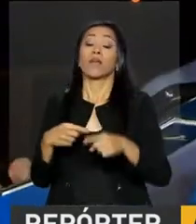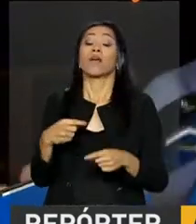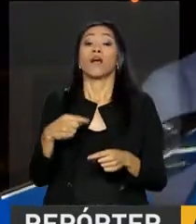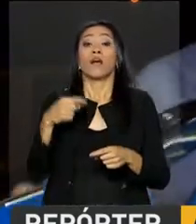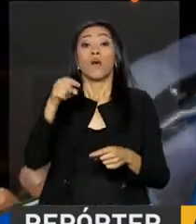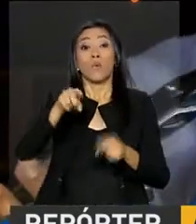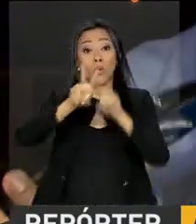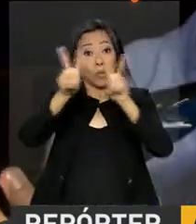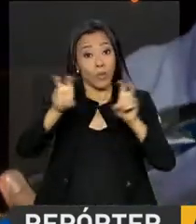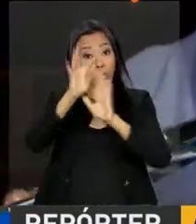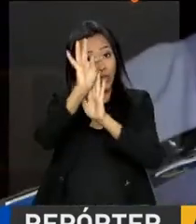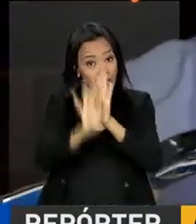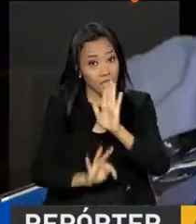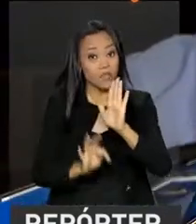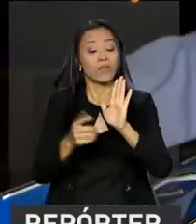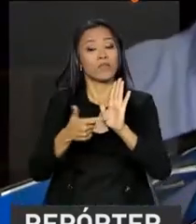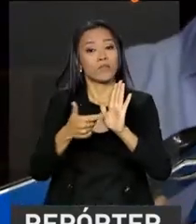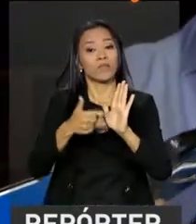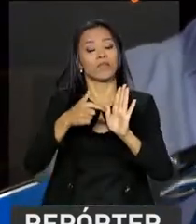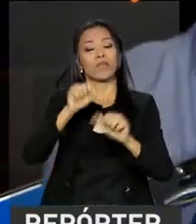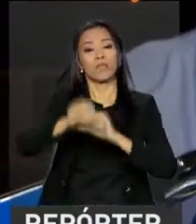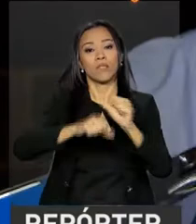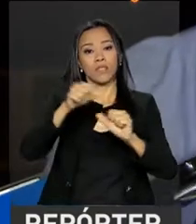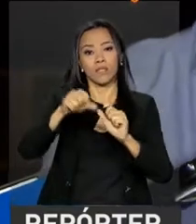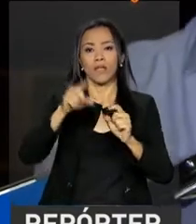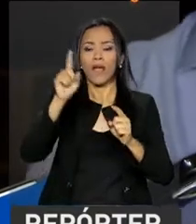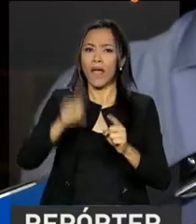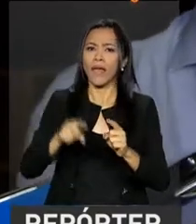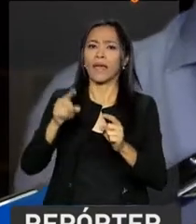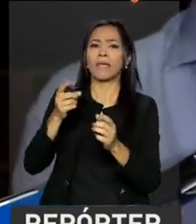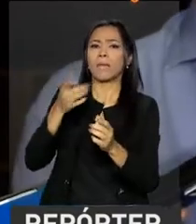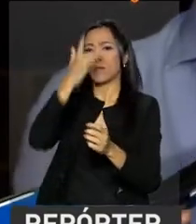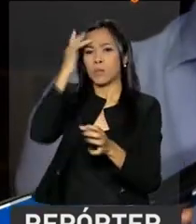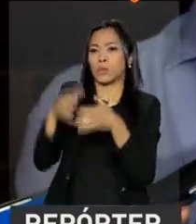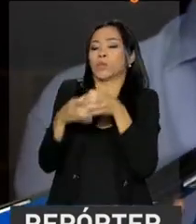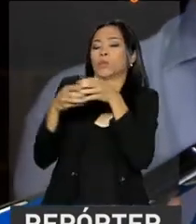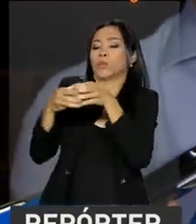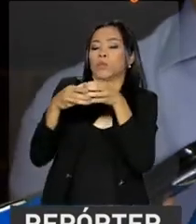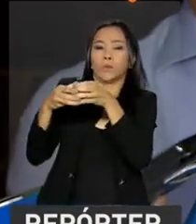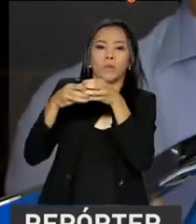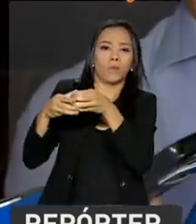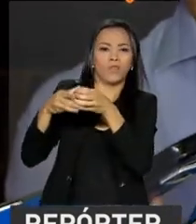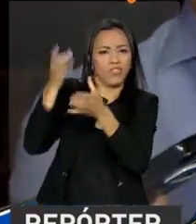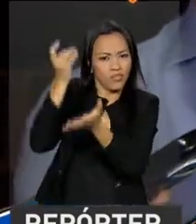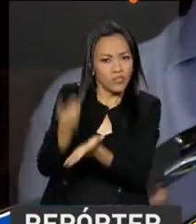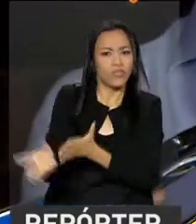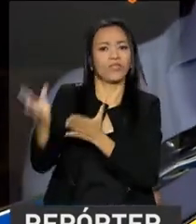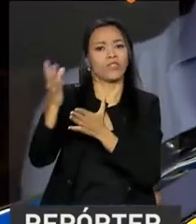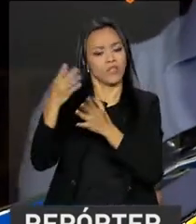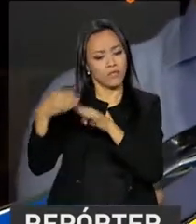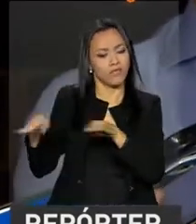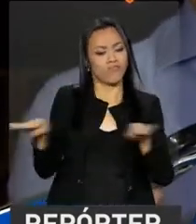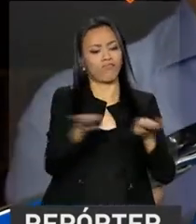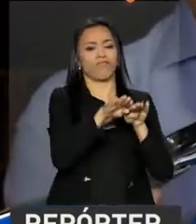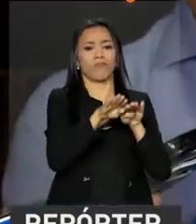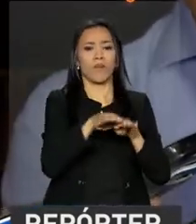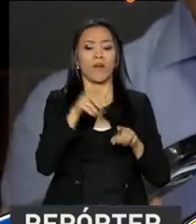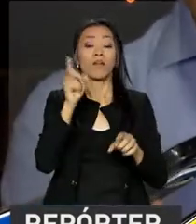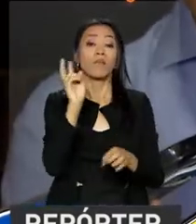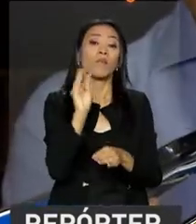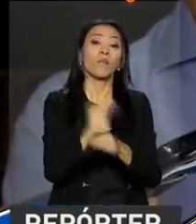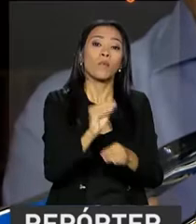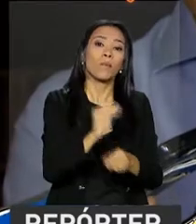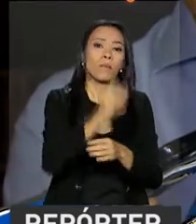o texto que está sendo aprovado ele combate um privilégio protege as pessoas vulneráveis pessoas com deficiência